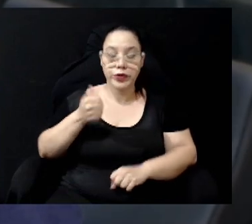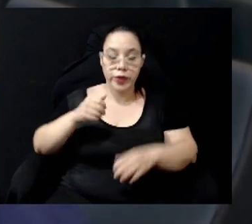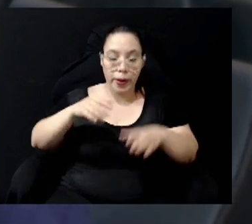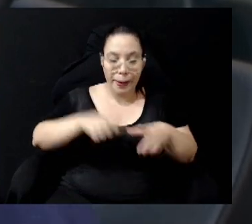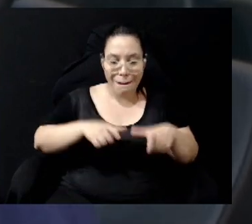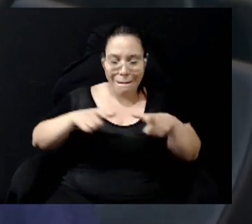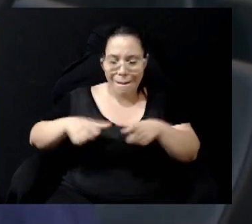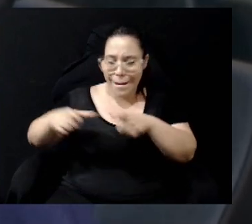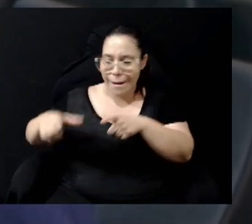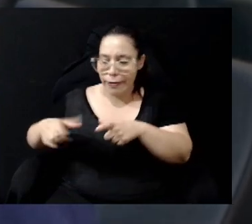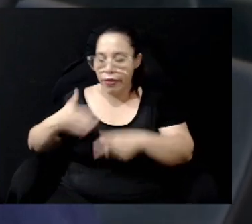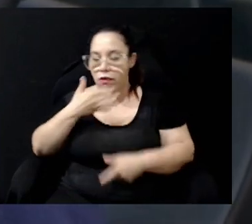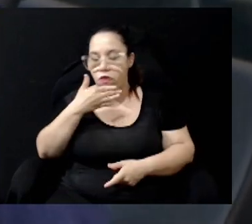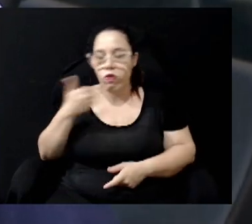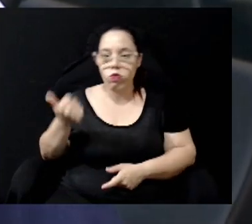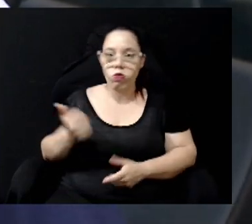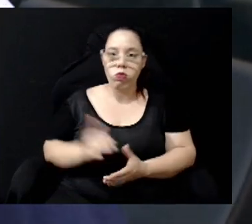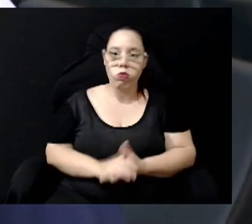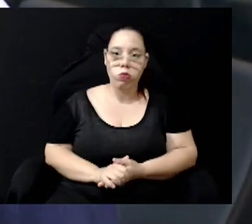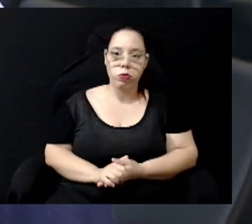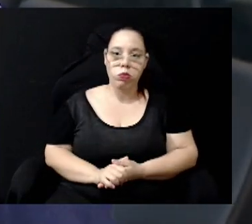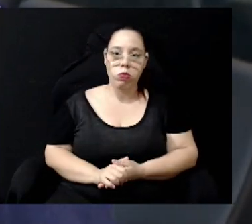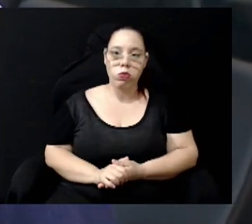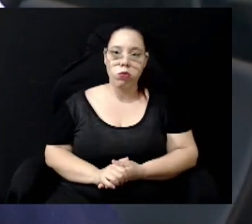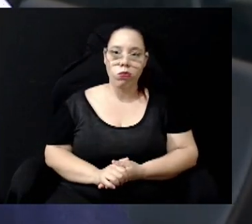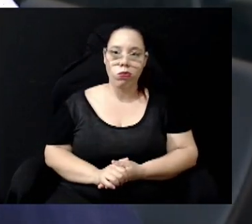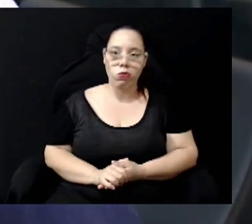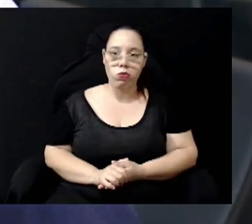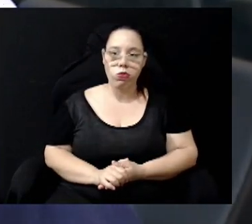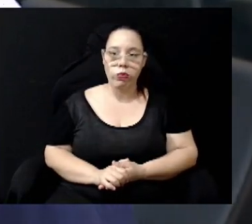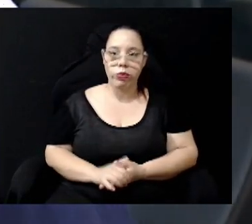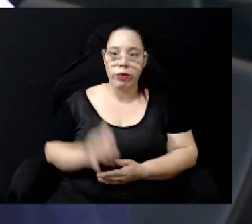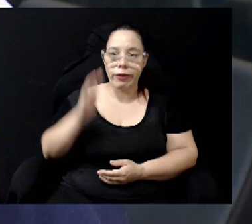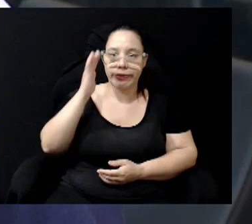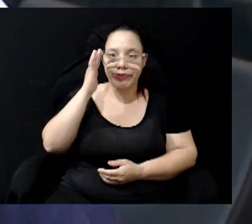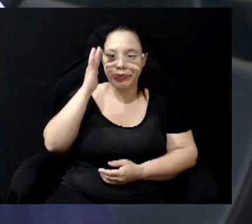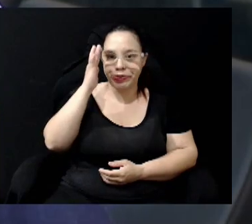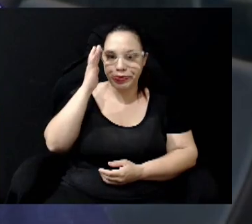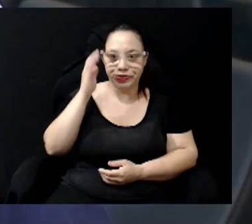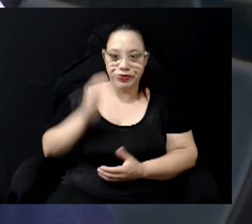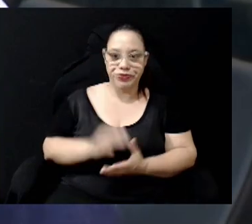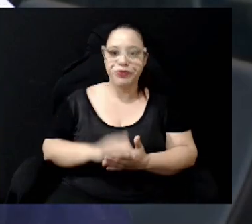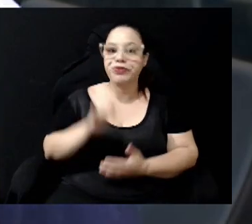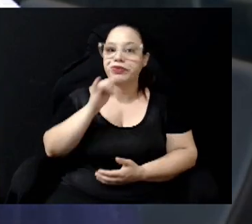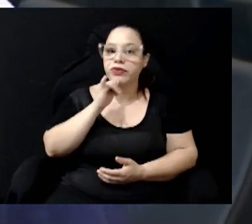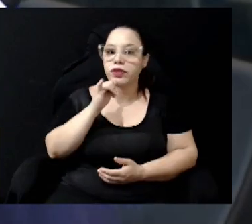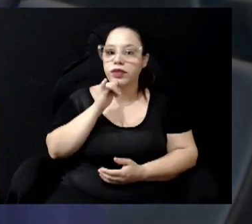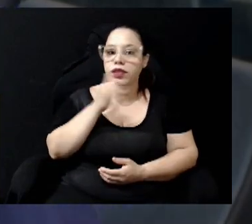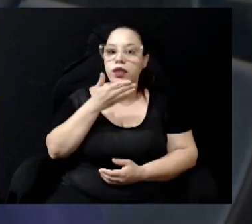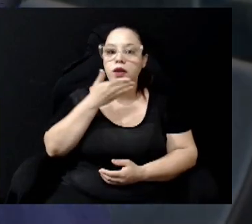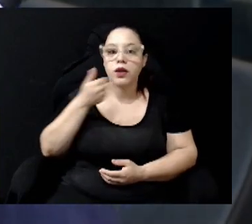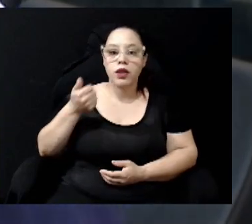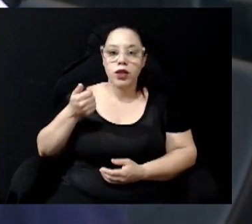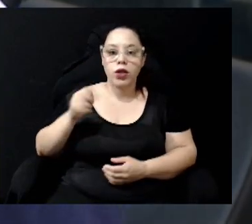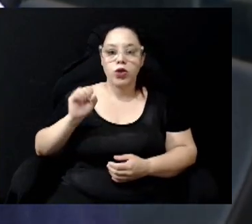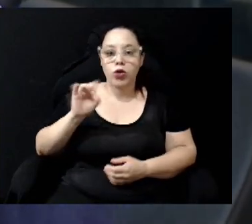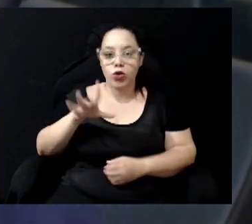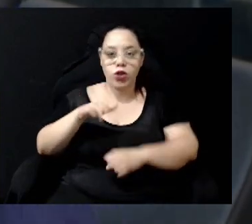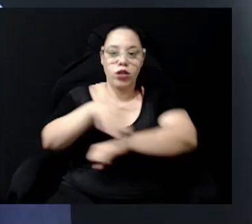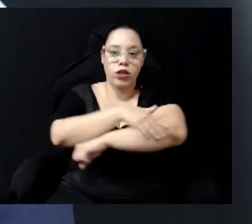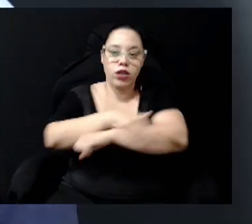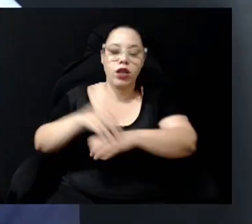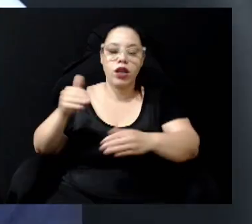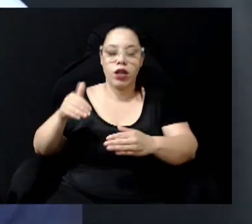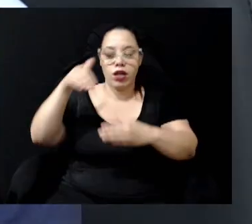melhorar o mundo. Daí eles, por exemplo, falaram assim, melhorias sobre a rua. Daí eles fazem a votação, o que